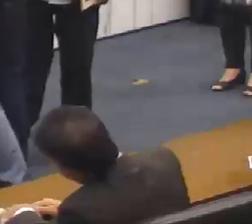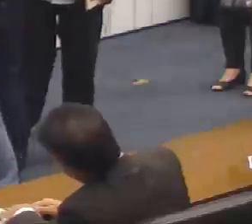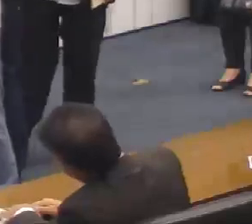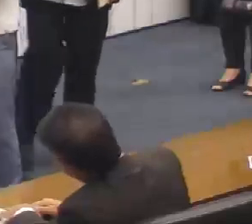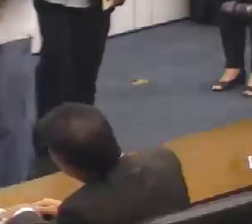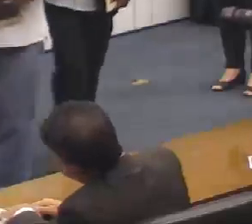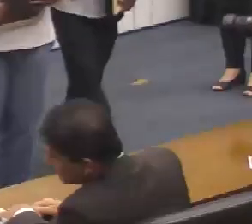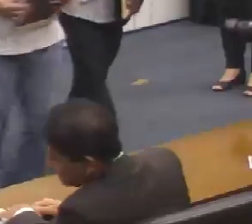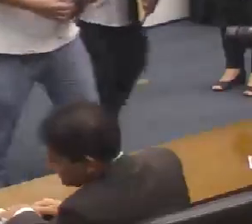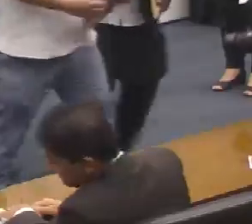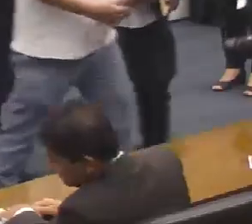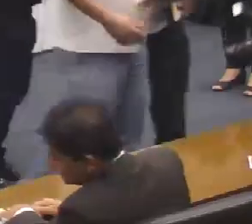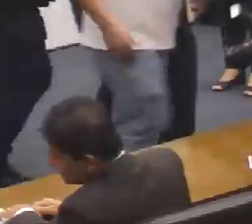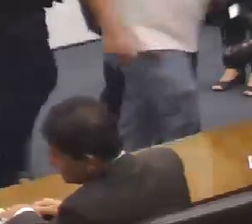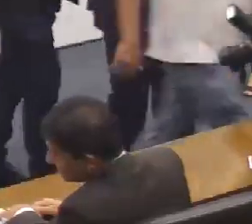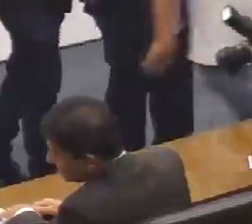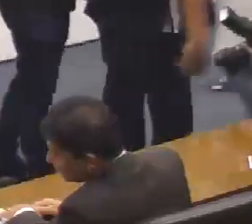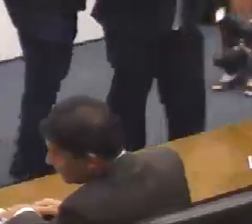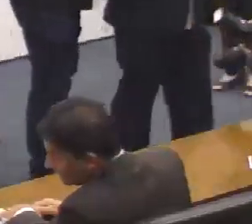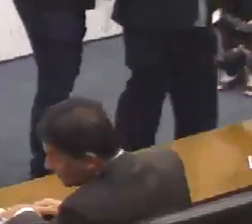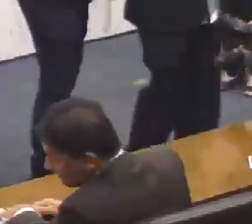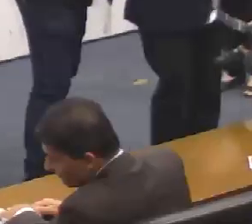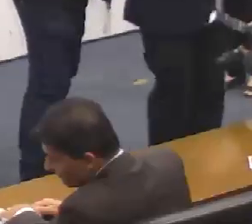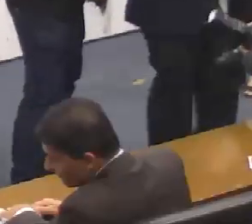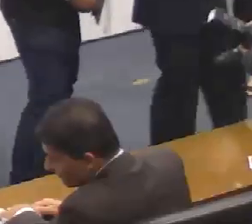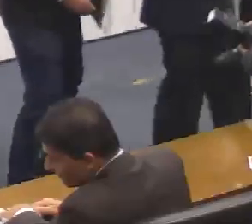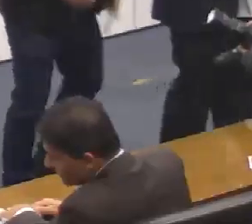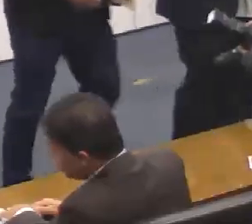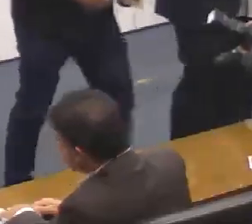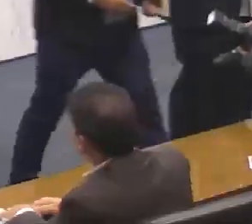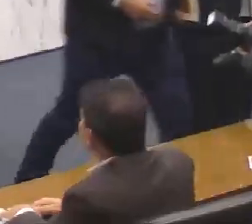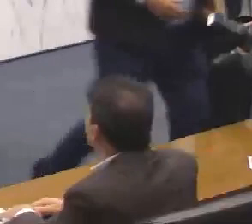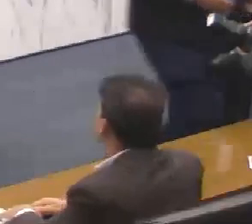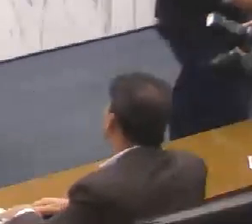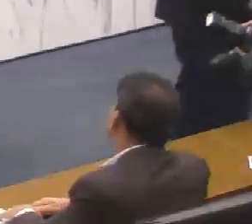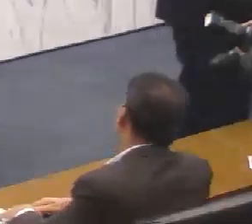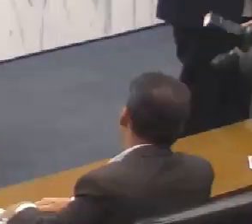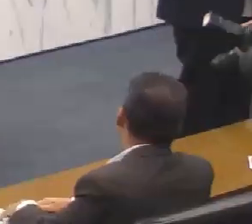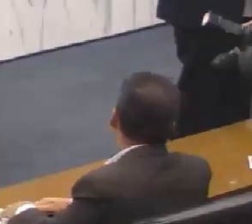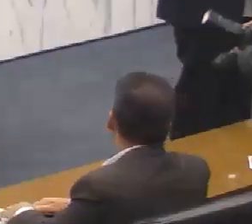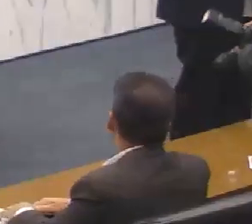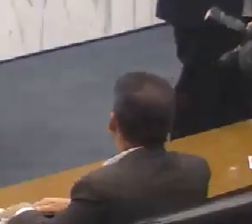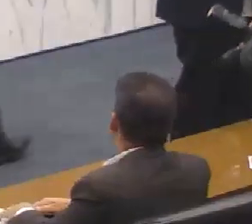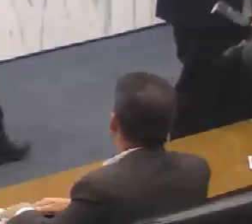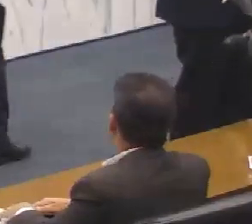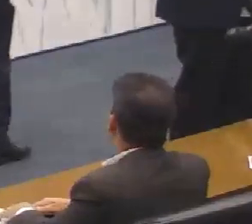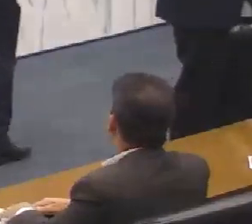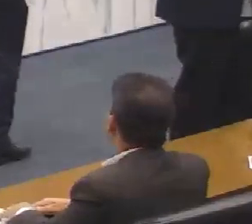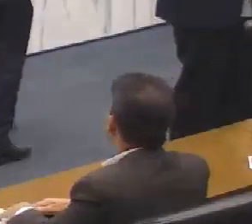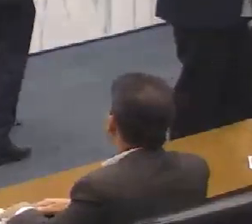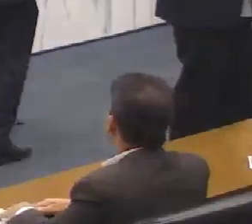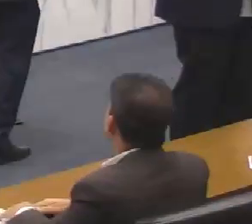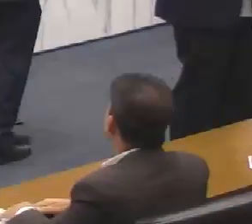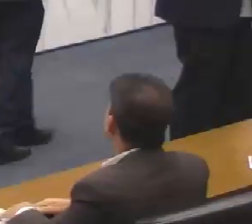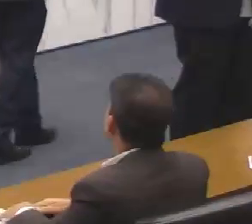Laia, laia, laia, laia, laia.